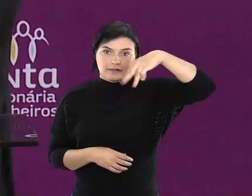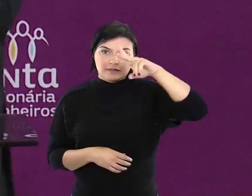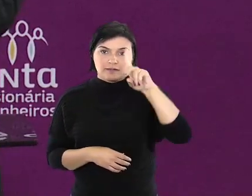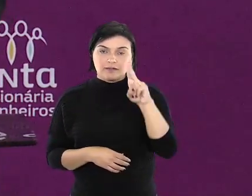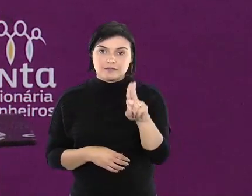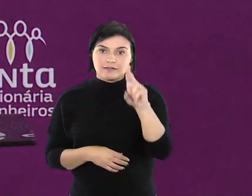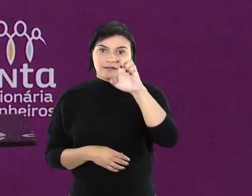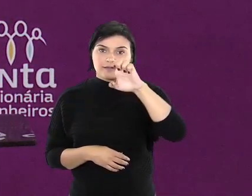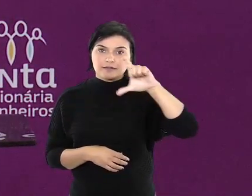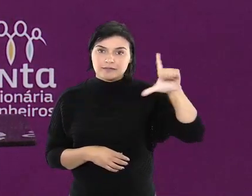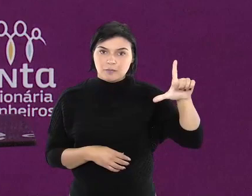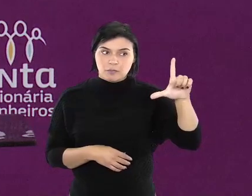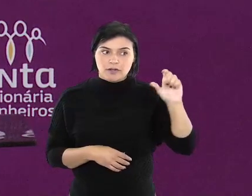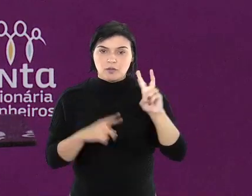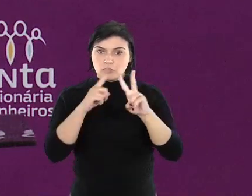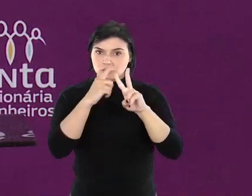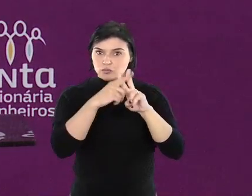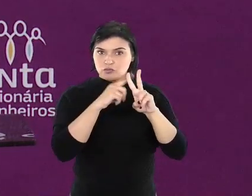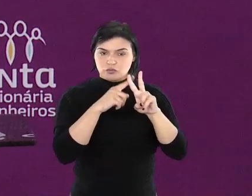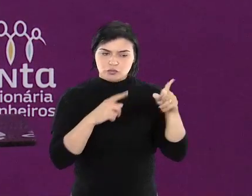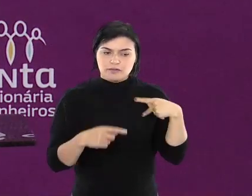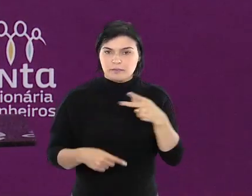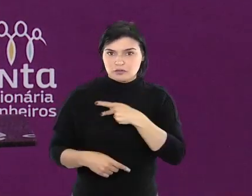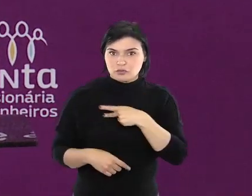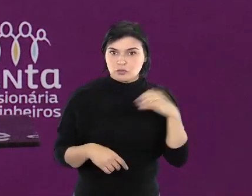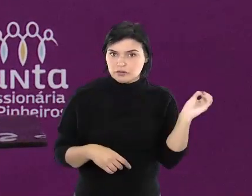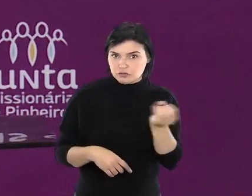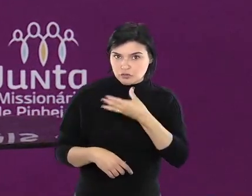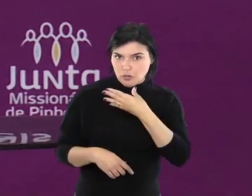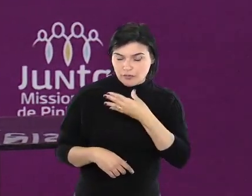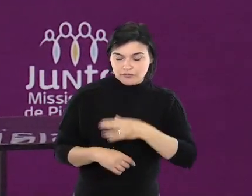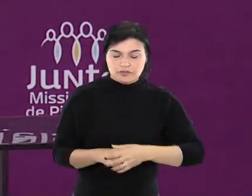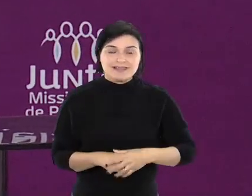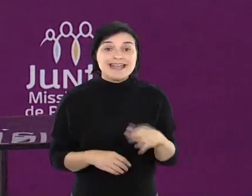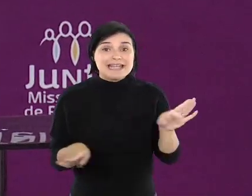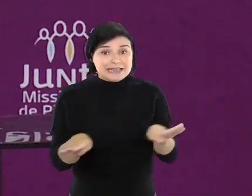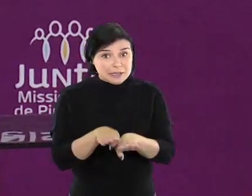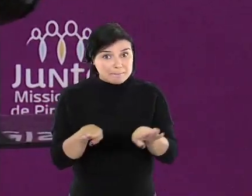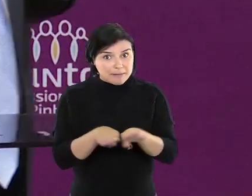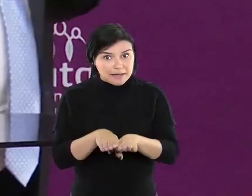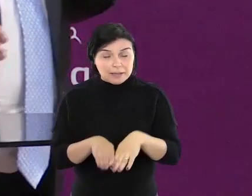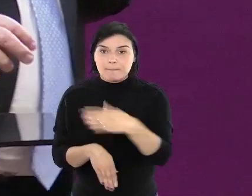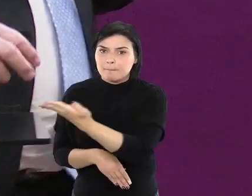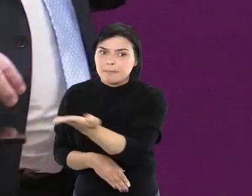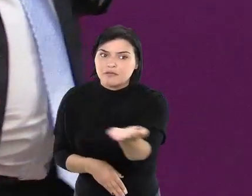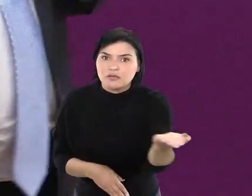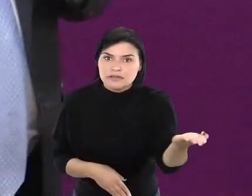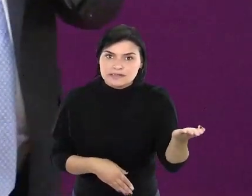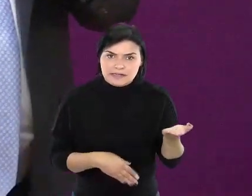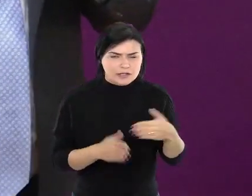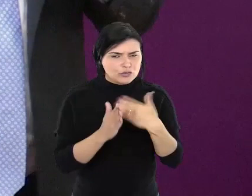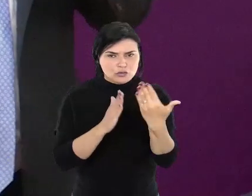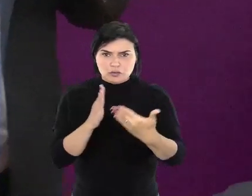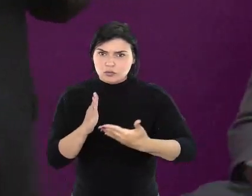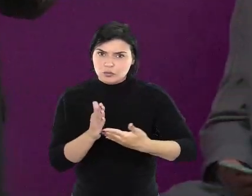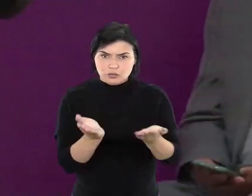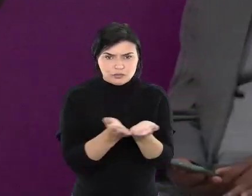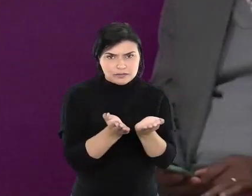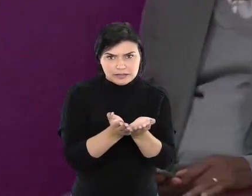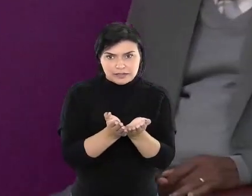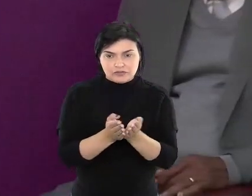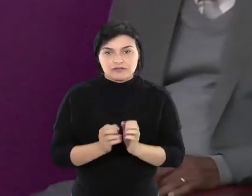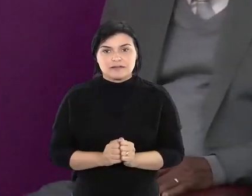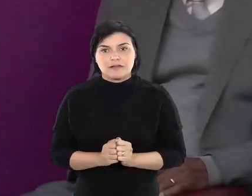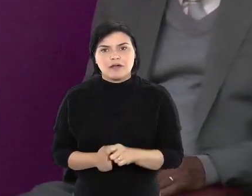para você que está aqui nesta manhã para você que agora seguindo o Instagram Você é